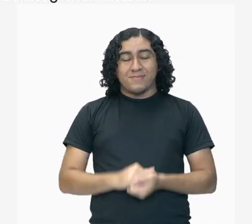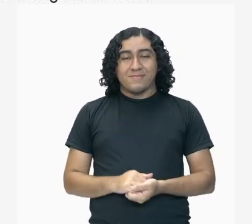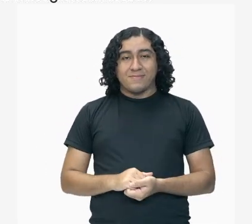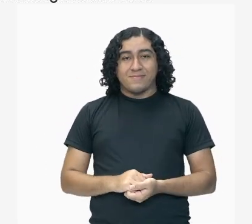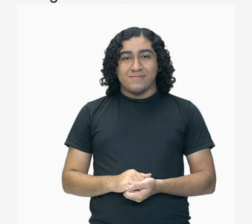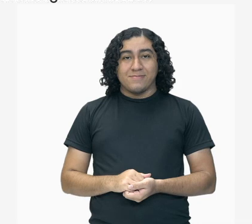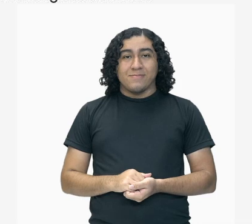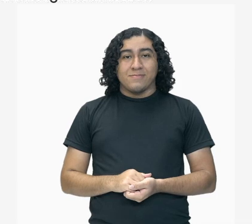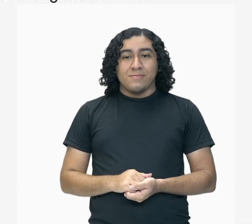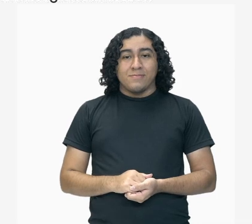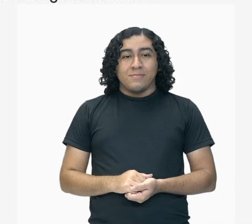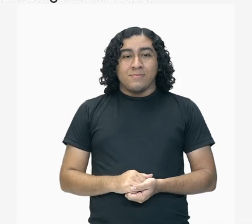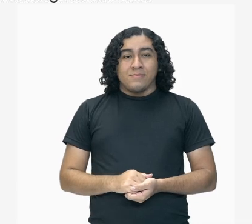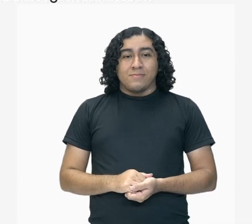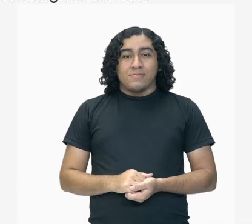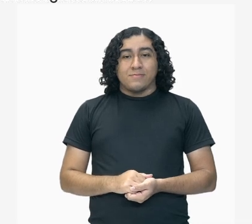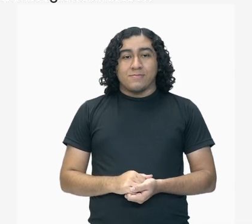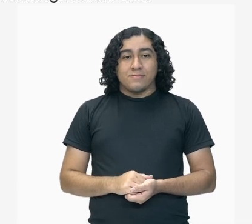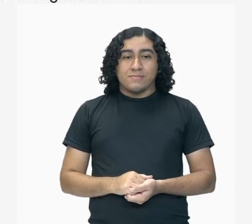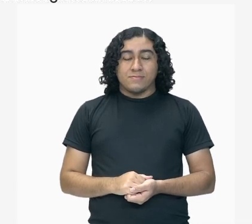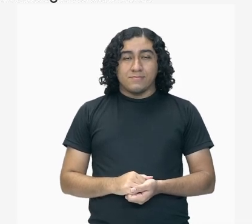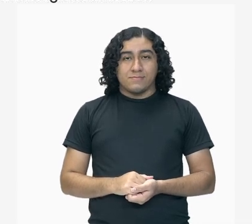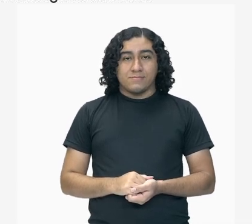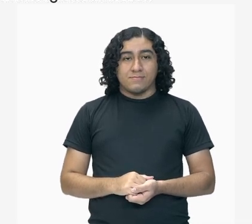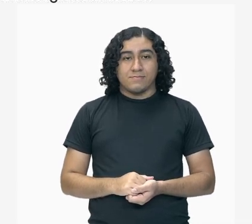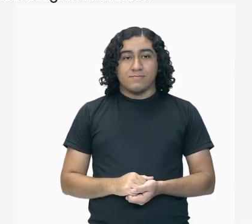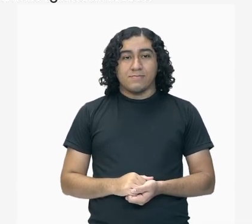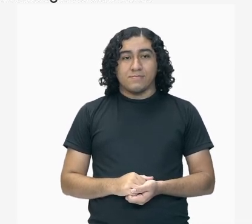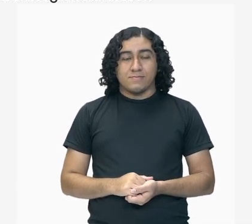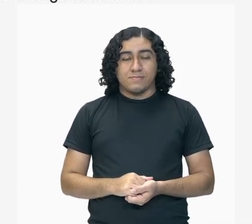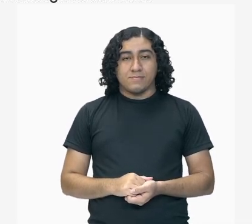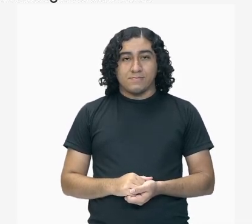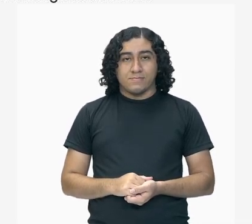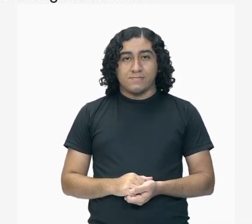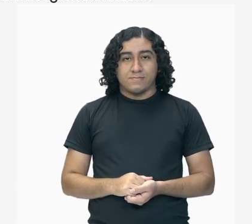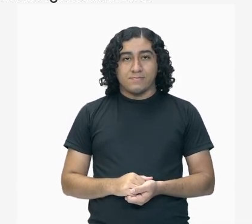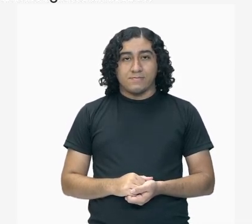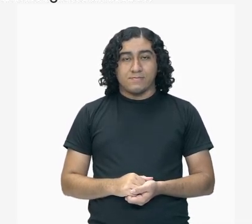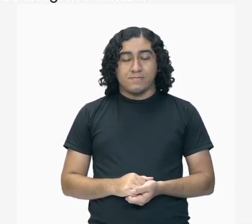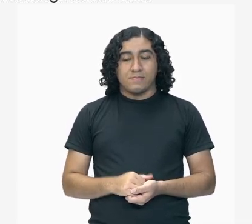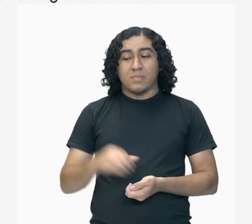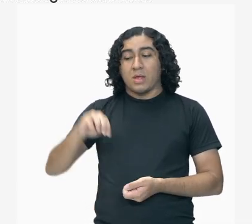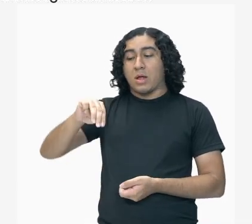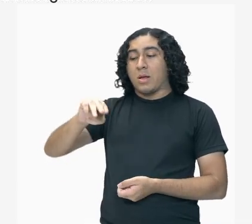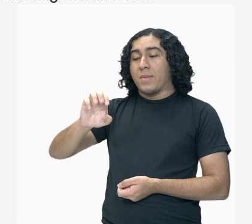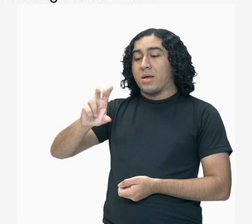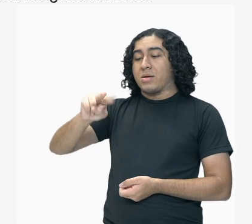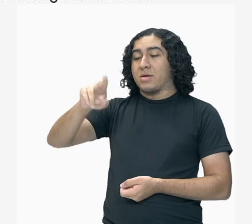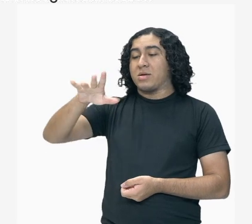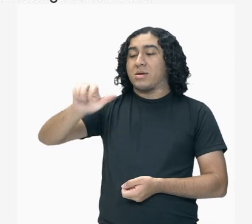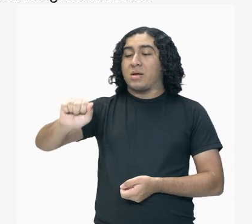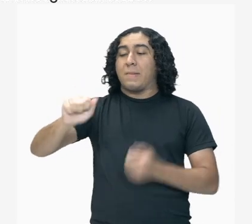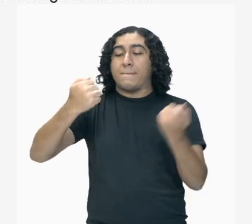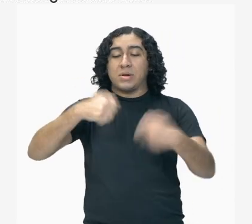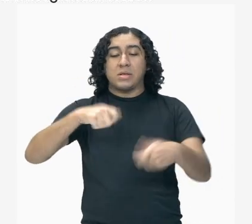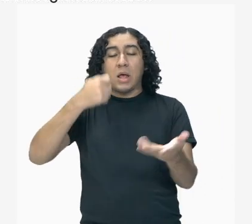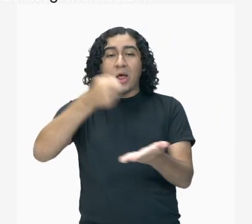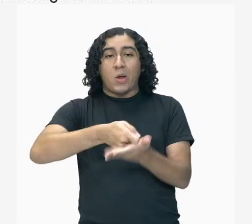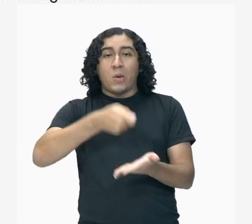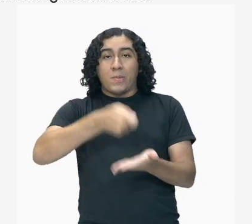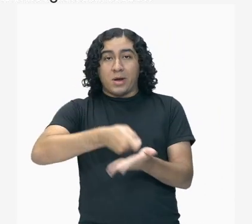aula bem as ondas mecânicas são aquelas que precisam Obrigatoriamente